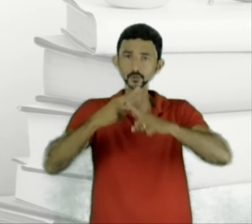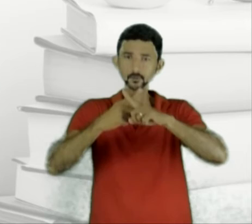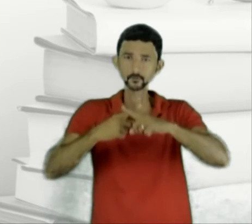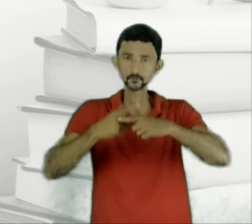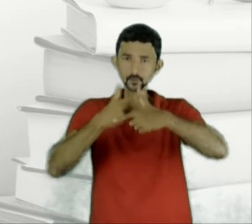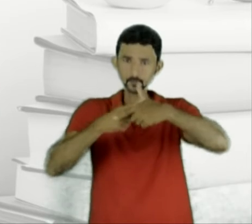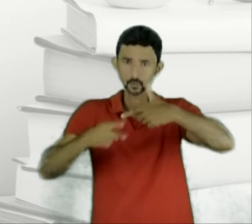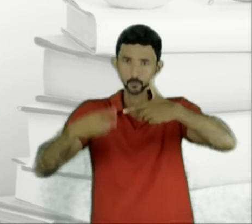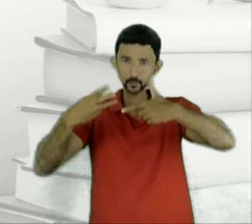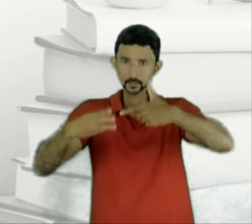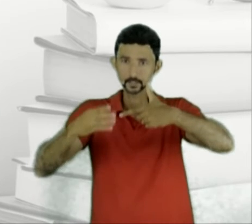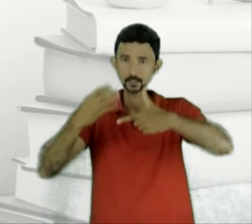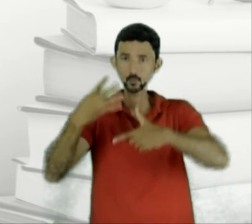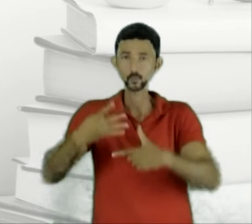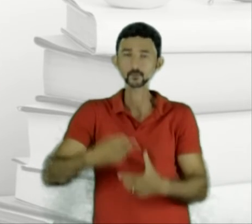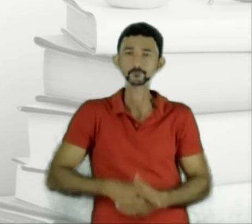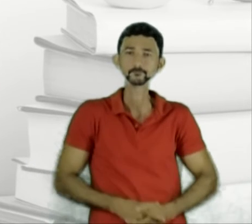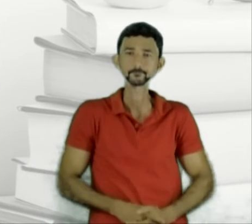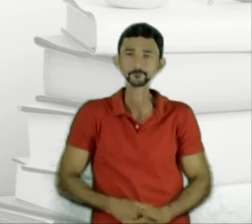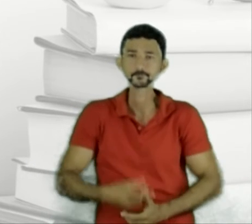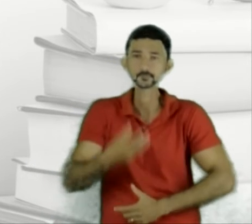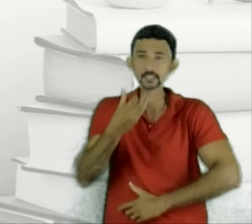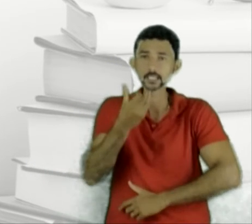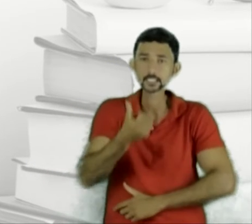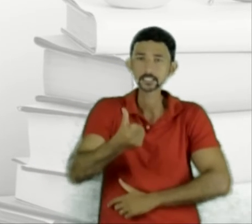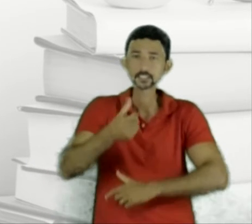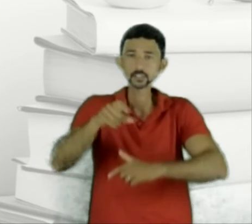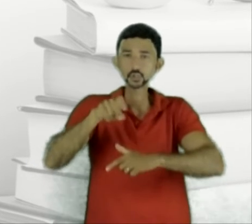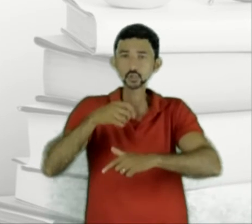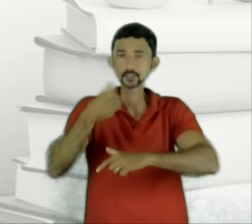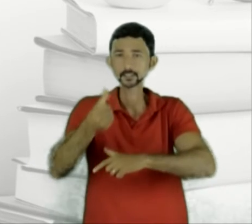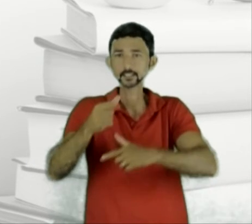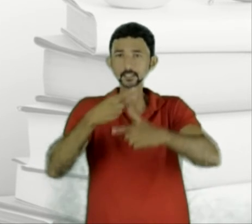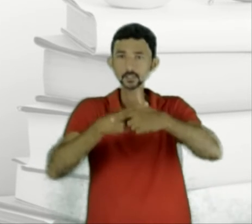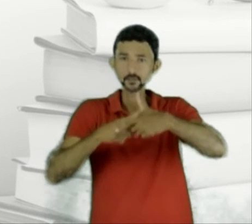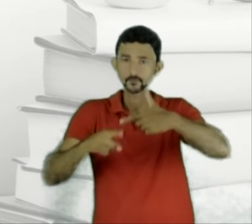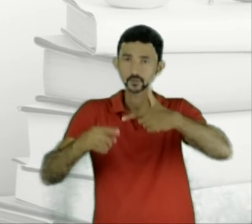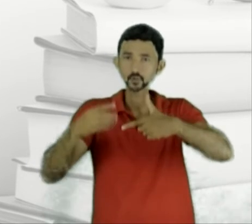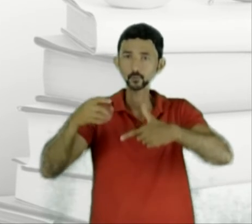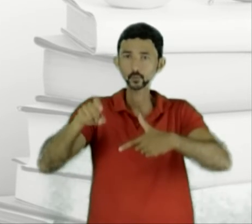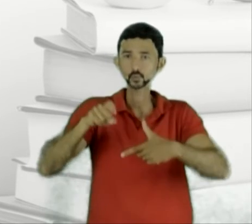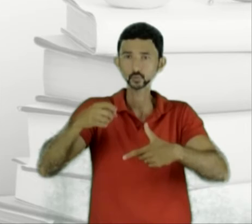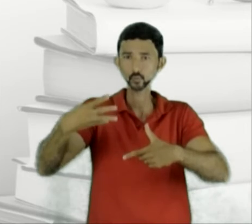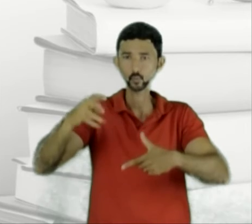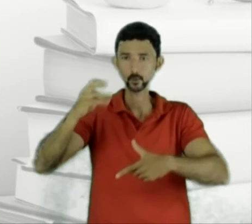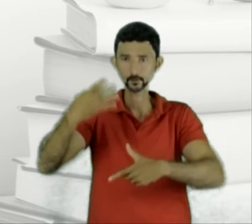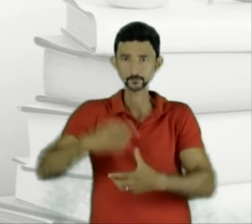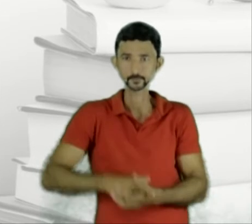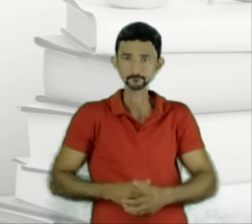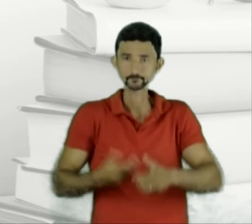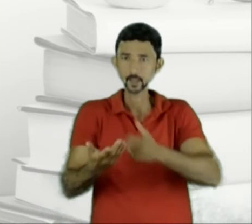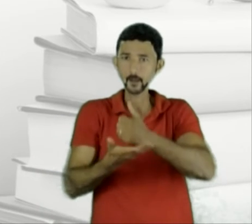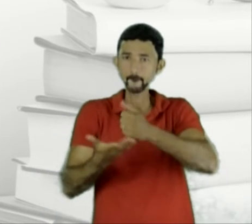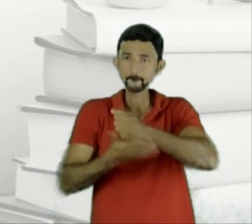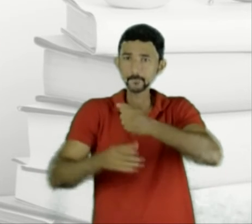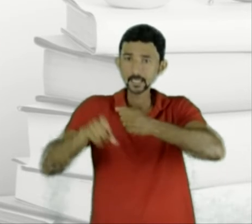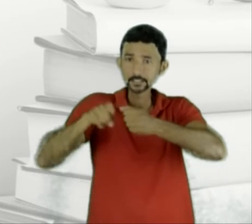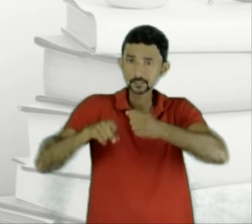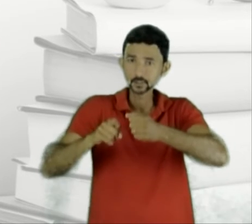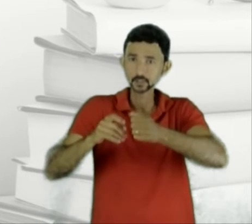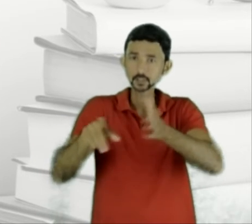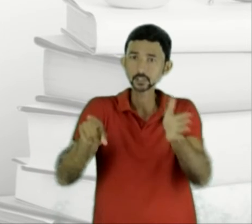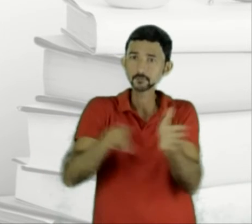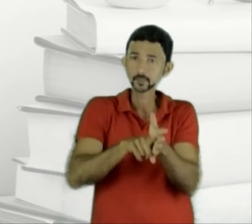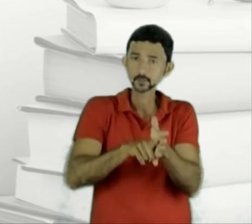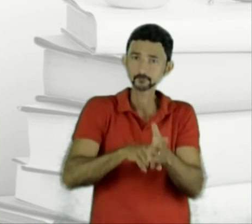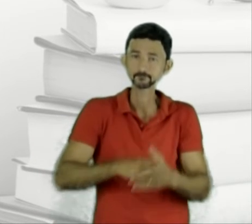4. Aí, x à sexta dividido por x ao quadrado, eu repito a base, que é x, e